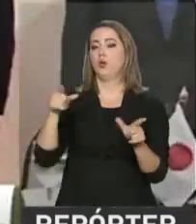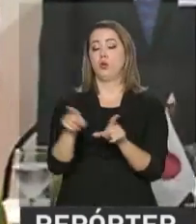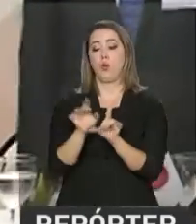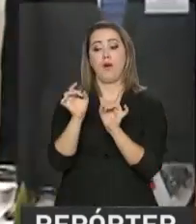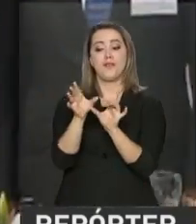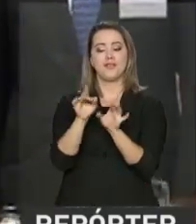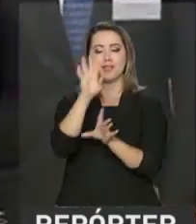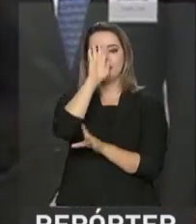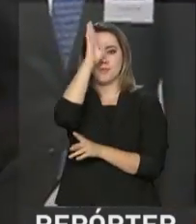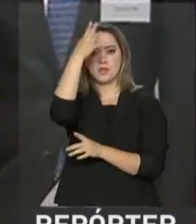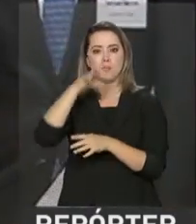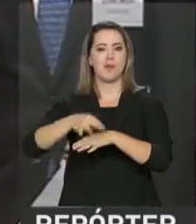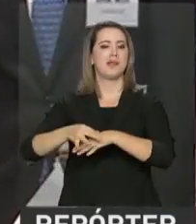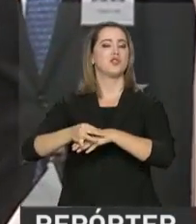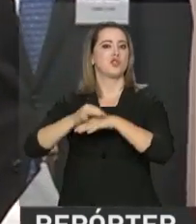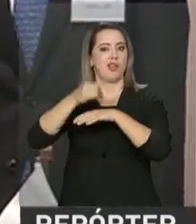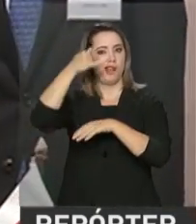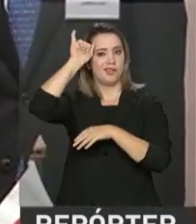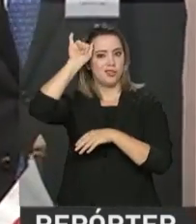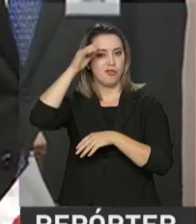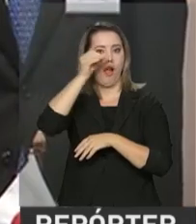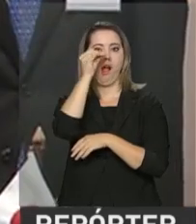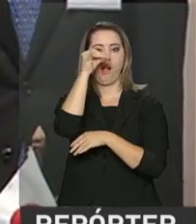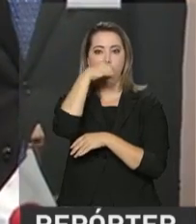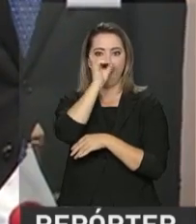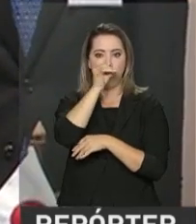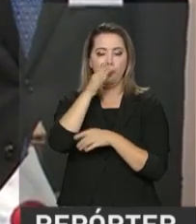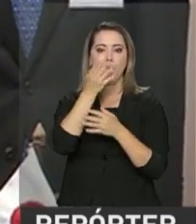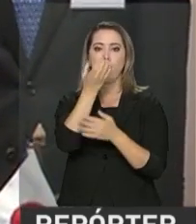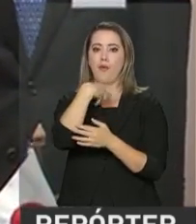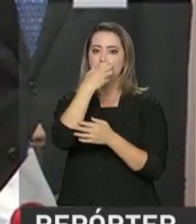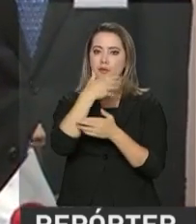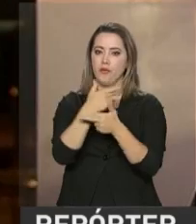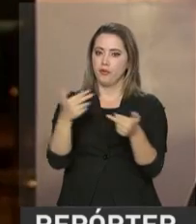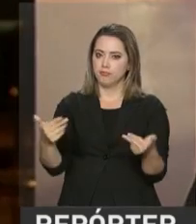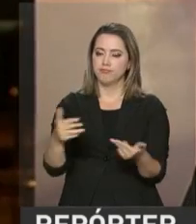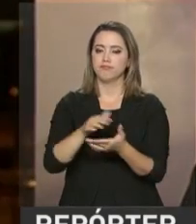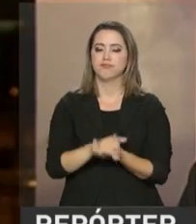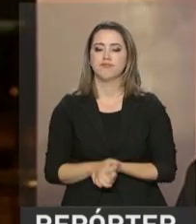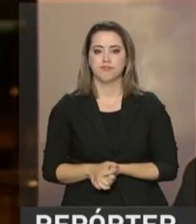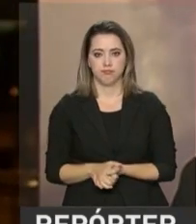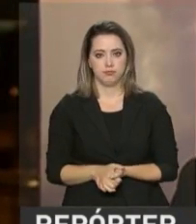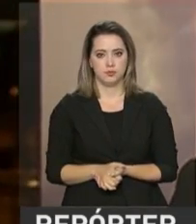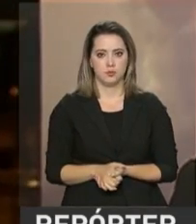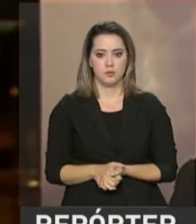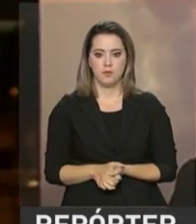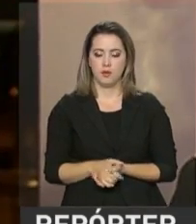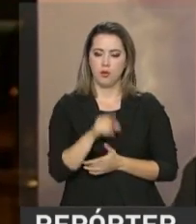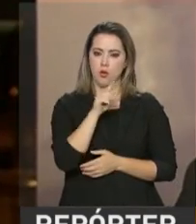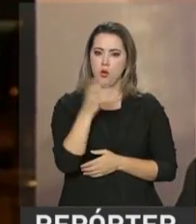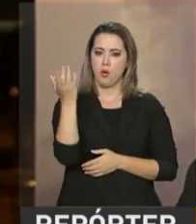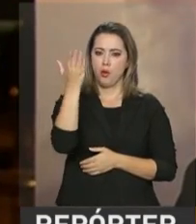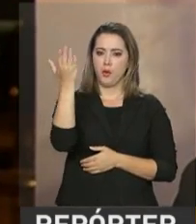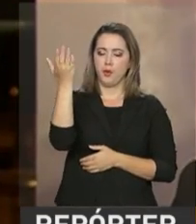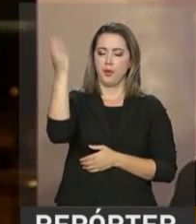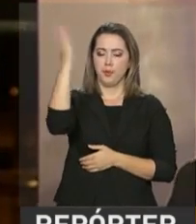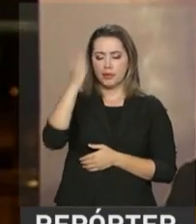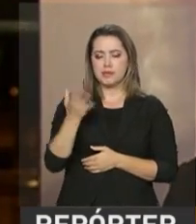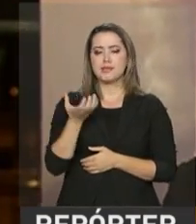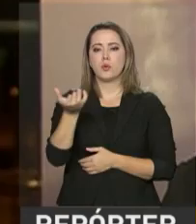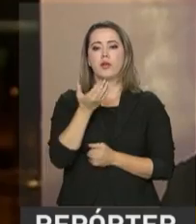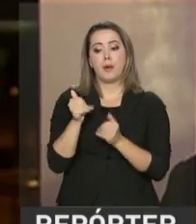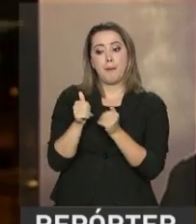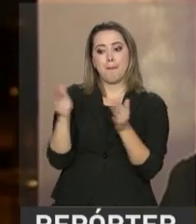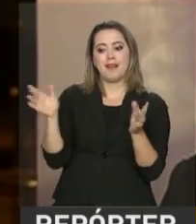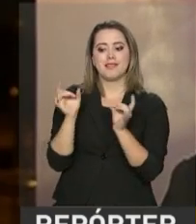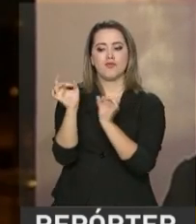venda principalmente de carnes bovina e suína, além de frutas como melão. O que interessa ao Brasil é a ampliação dos nossos negócios, né? Eu acho que